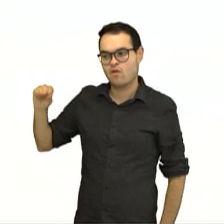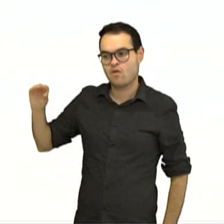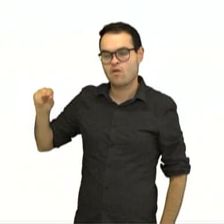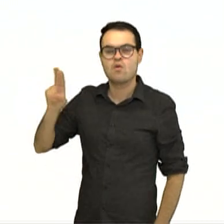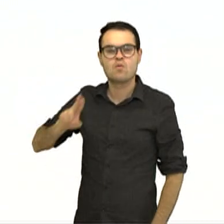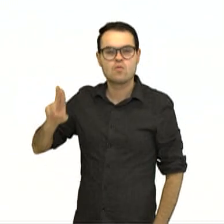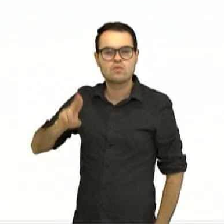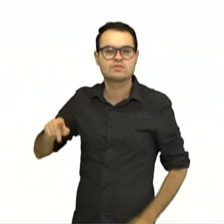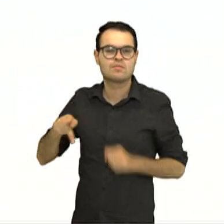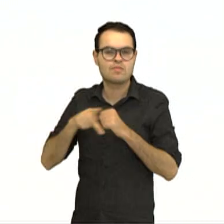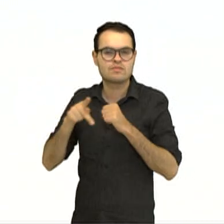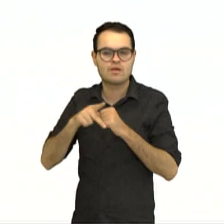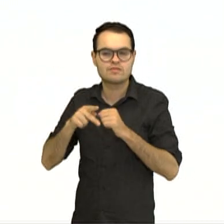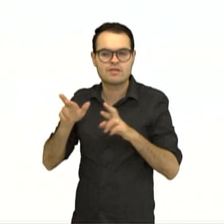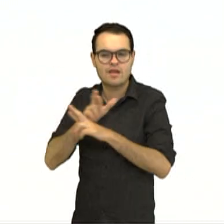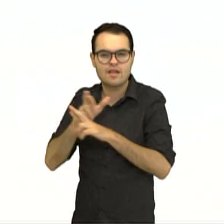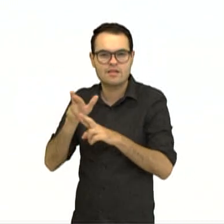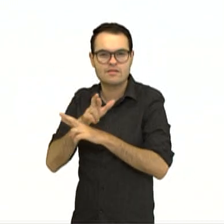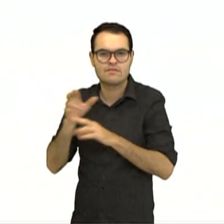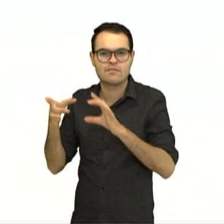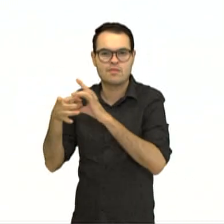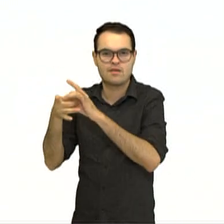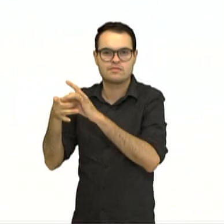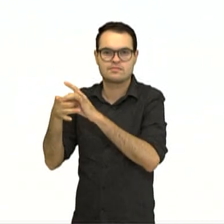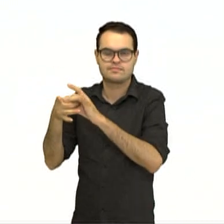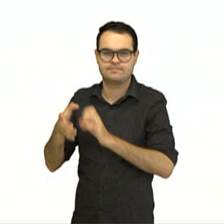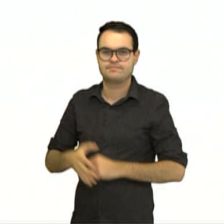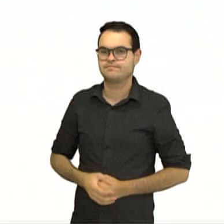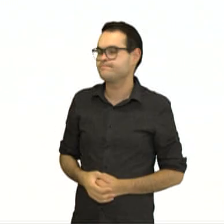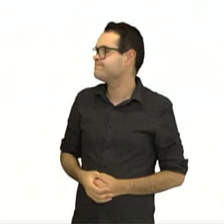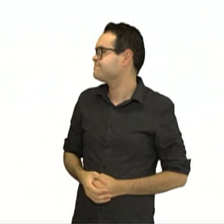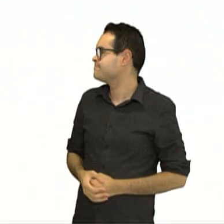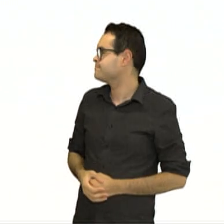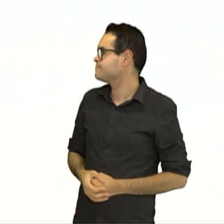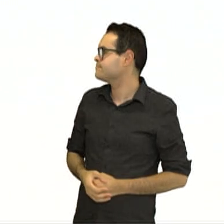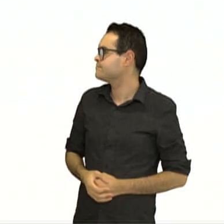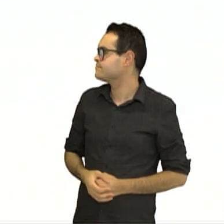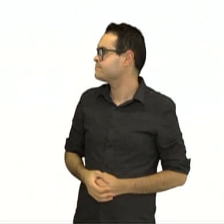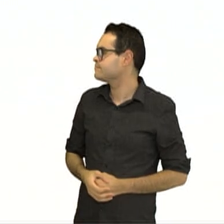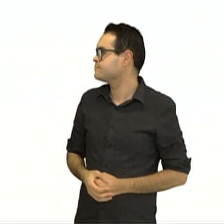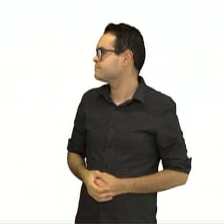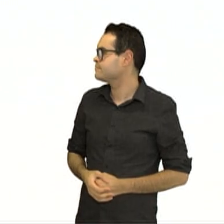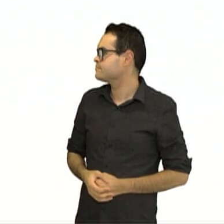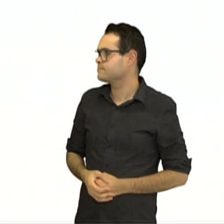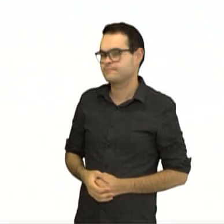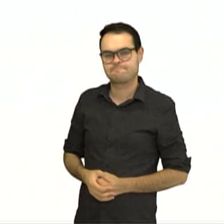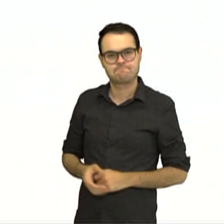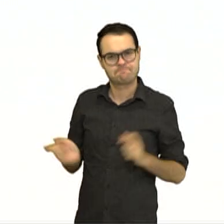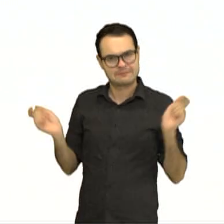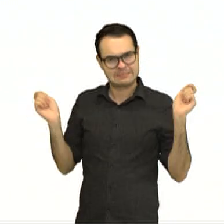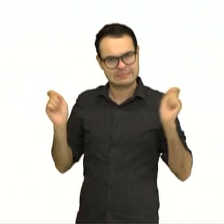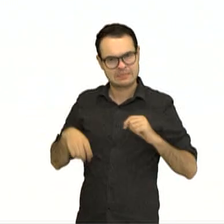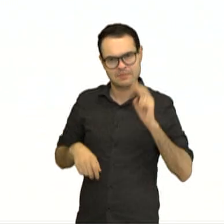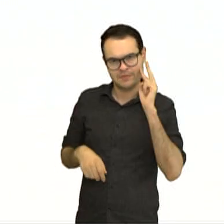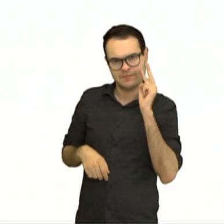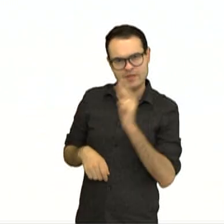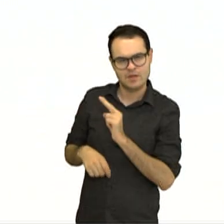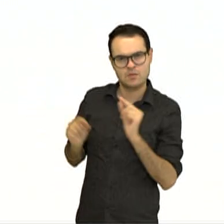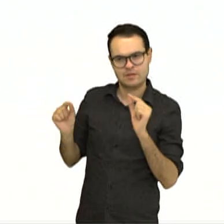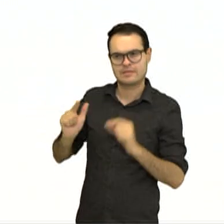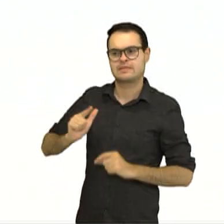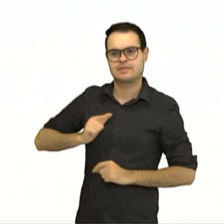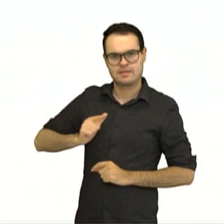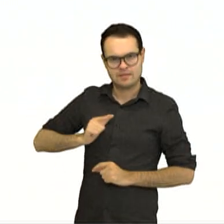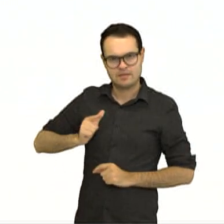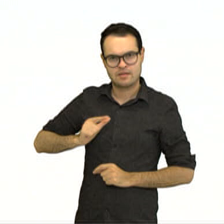muitos pronomes relativos. Especially that. Can you see in your text? Dava pra gente dar uma olhadinha ali que nós tínhamos